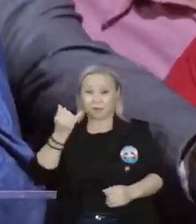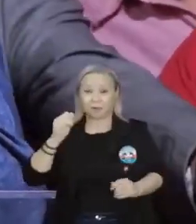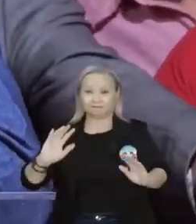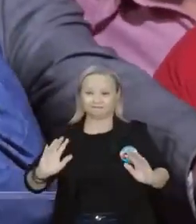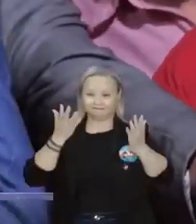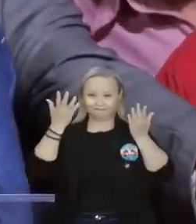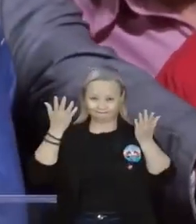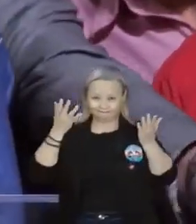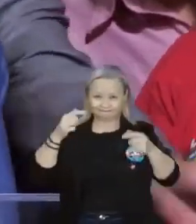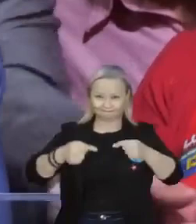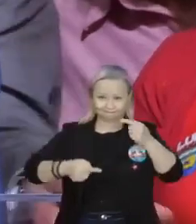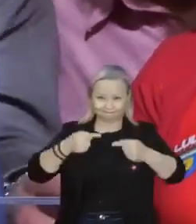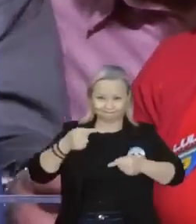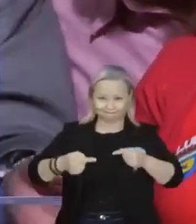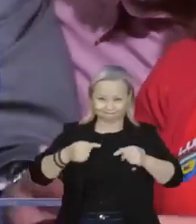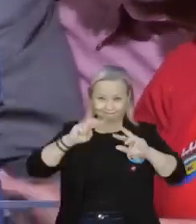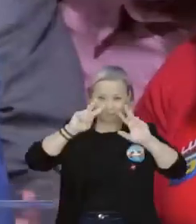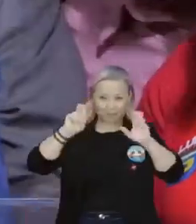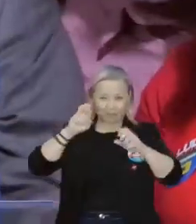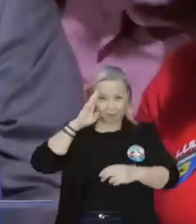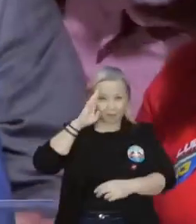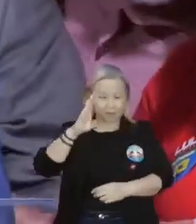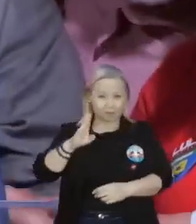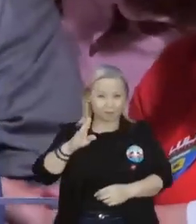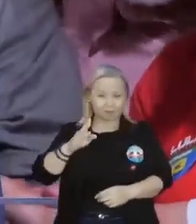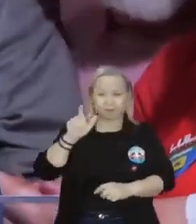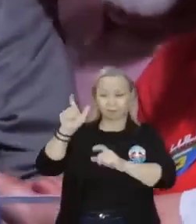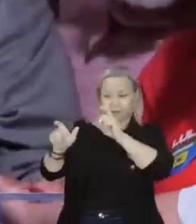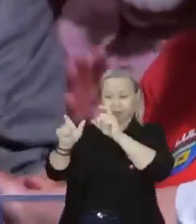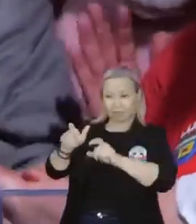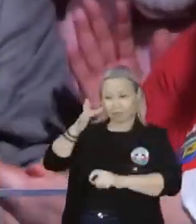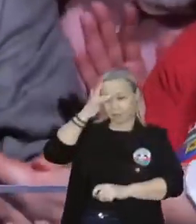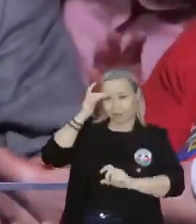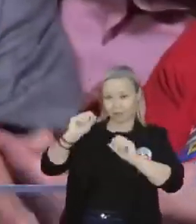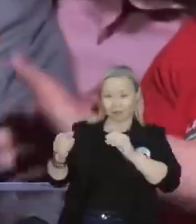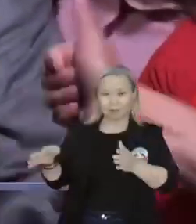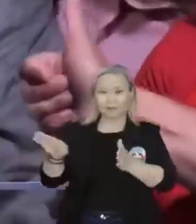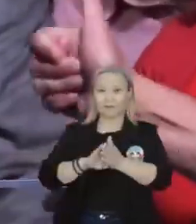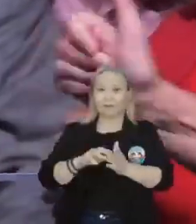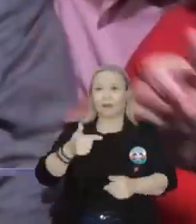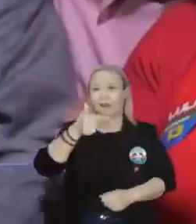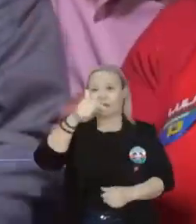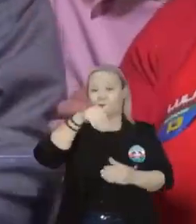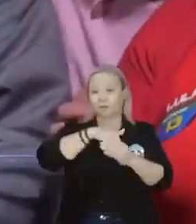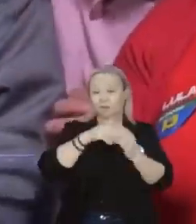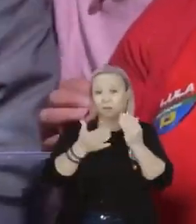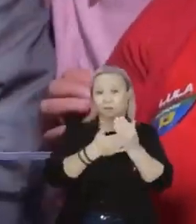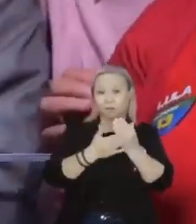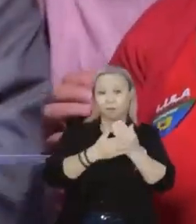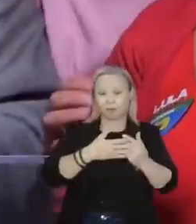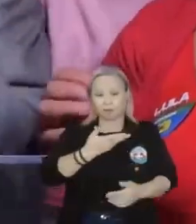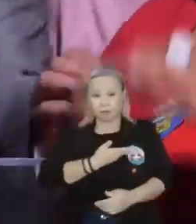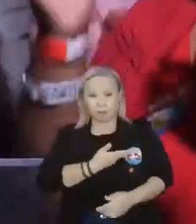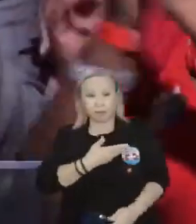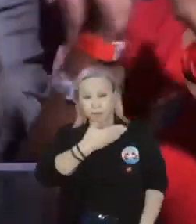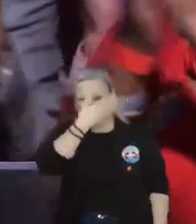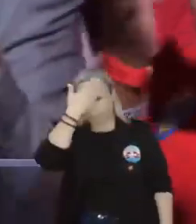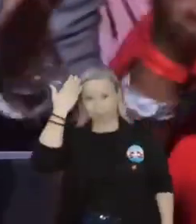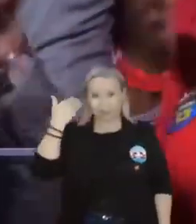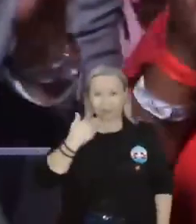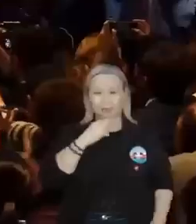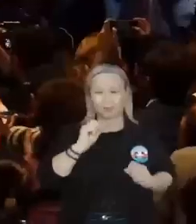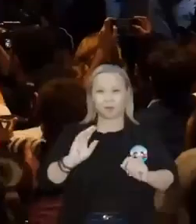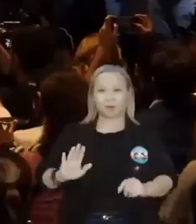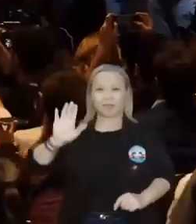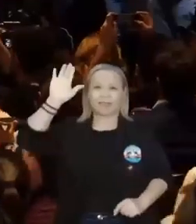sobretudo as pessoas que vieram no segundo turno, como a companheira Simone, que foi candidata pelo